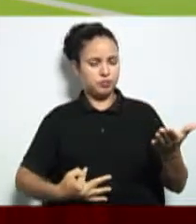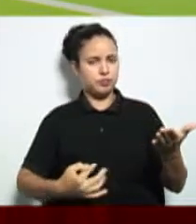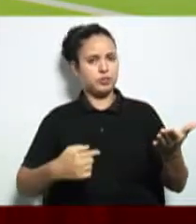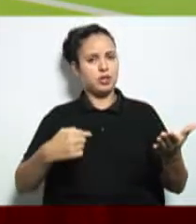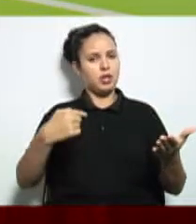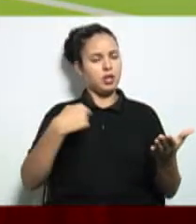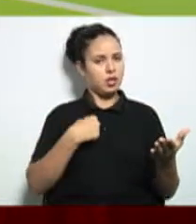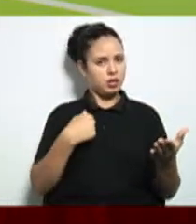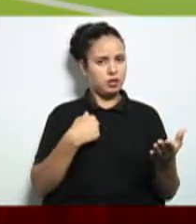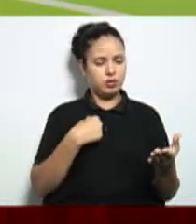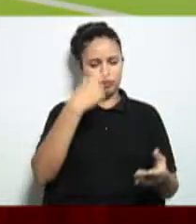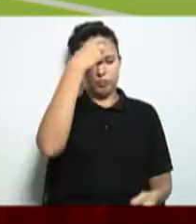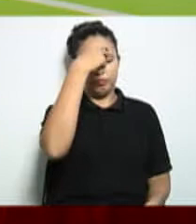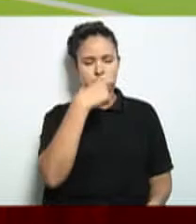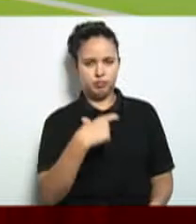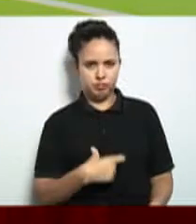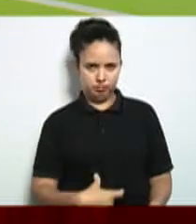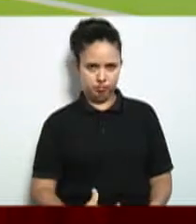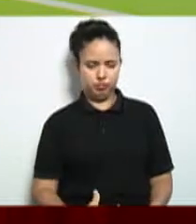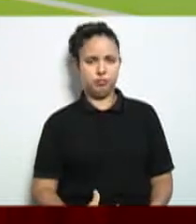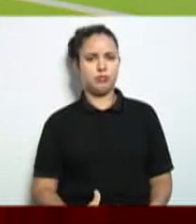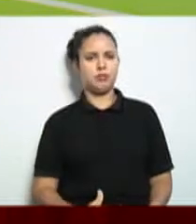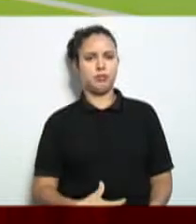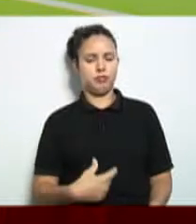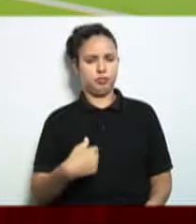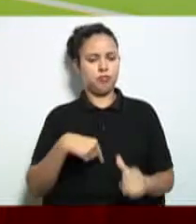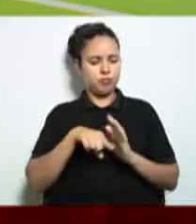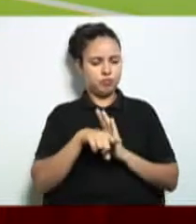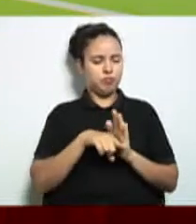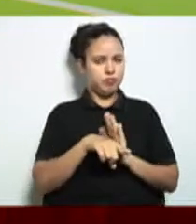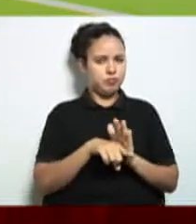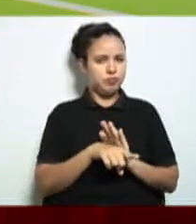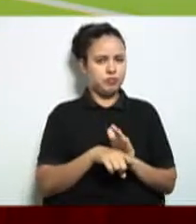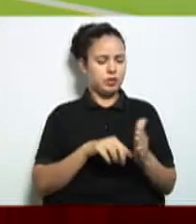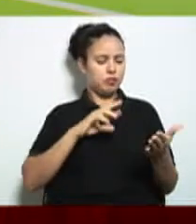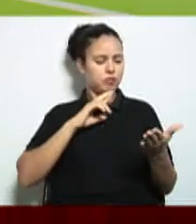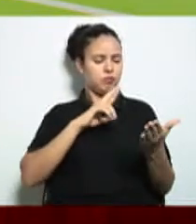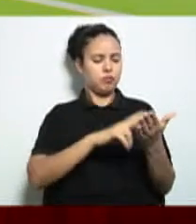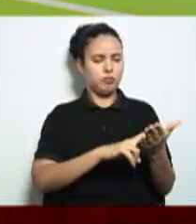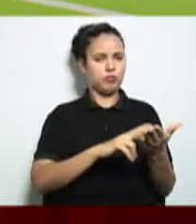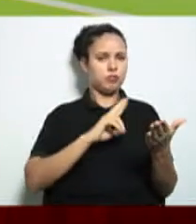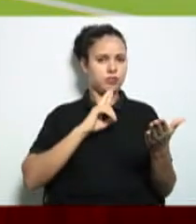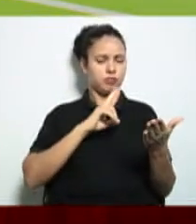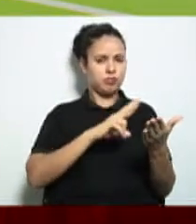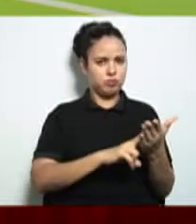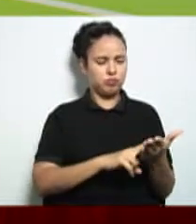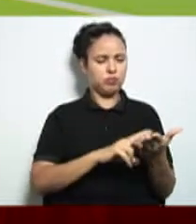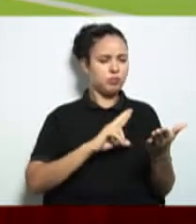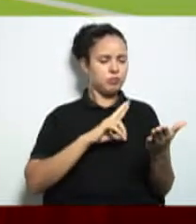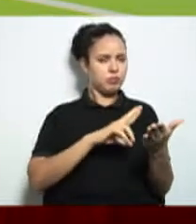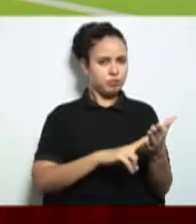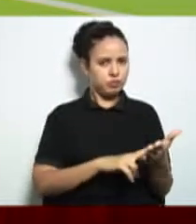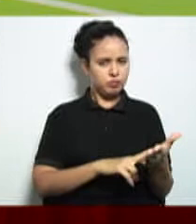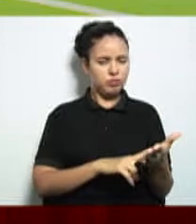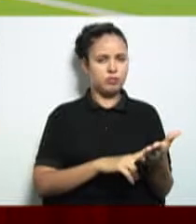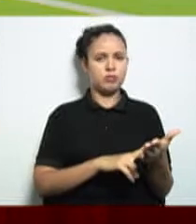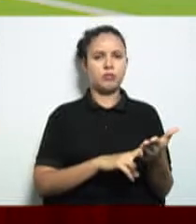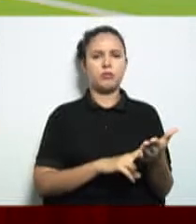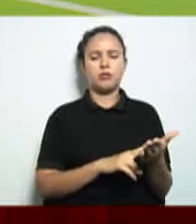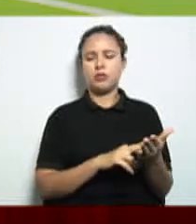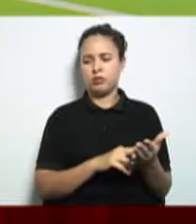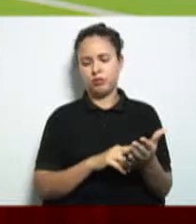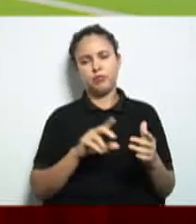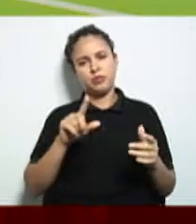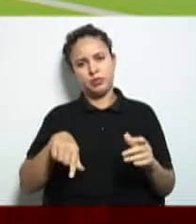que preenche as respostas, né? Então, no questionário, geralmente, o participante da pesquisa responde